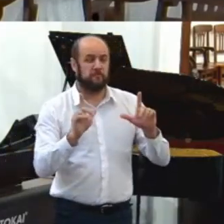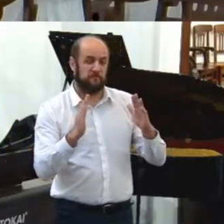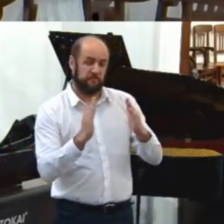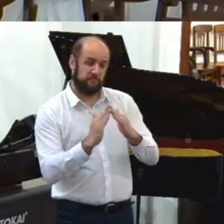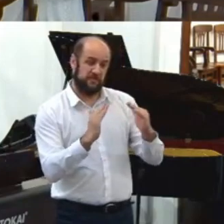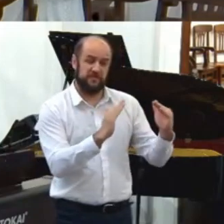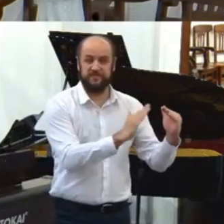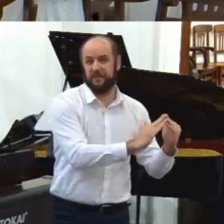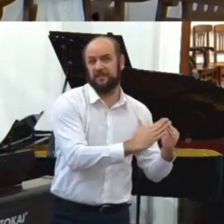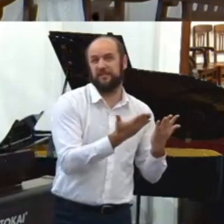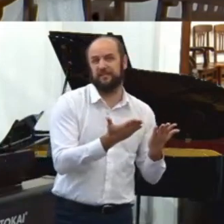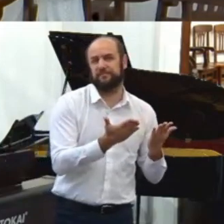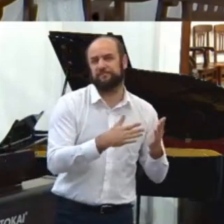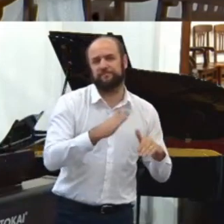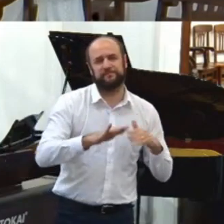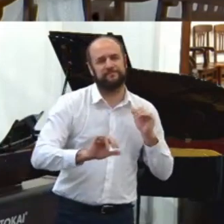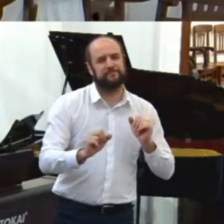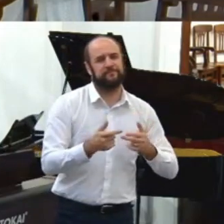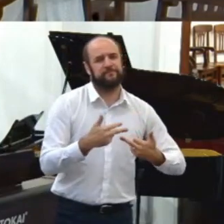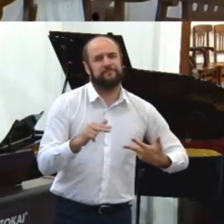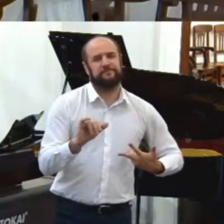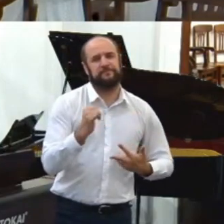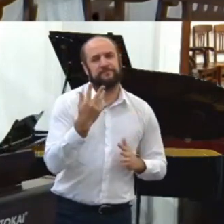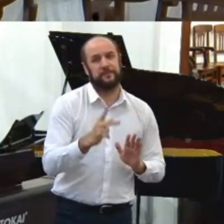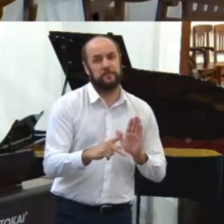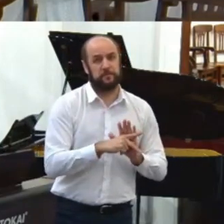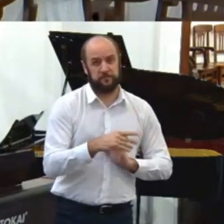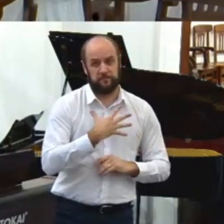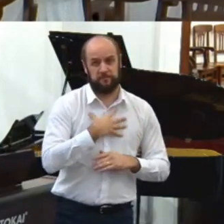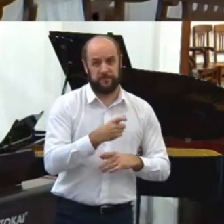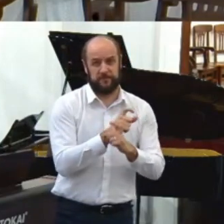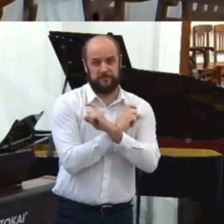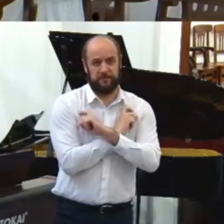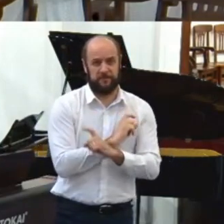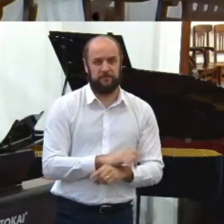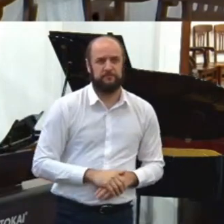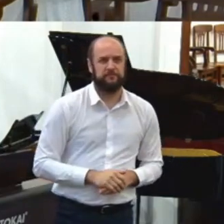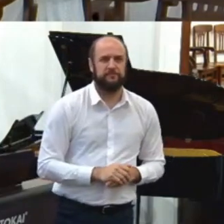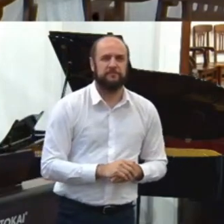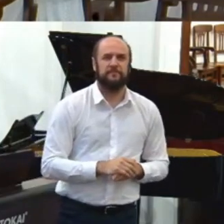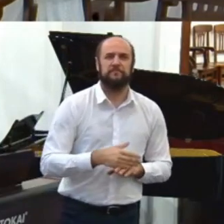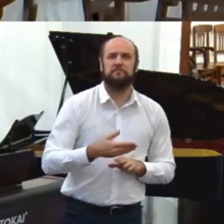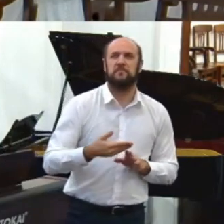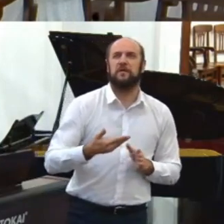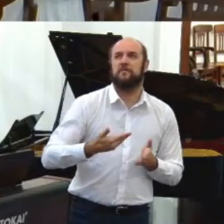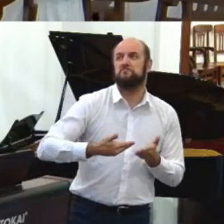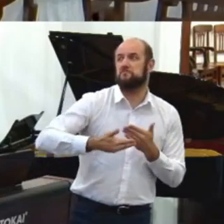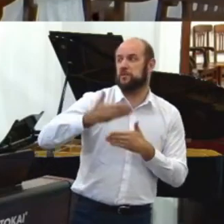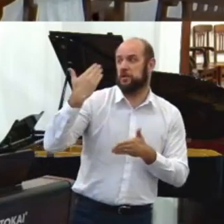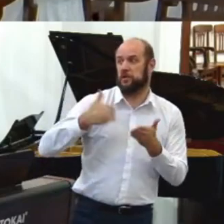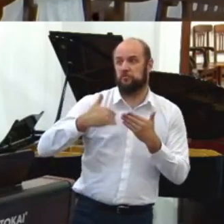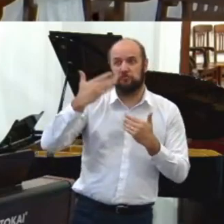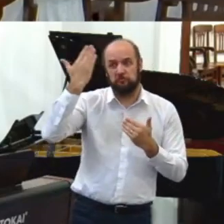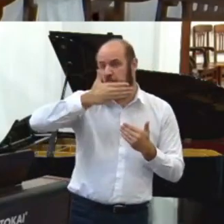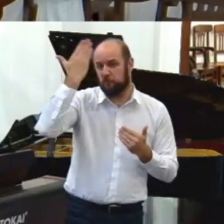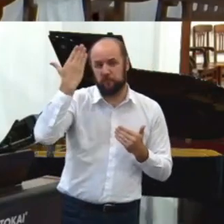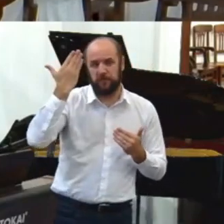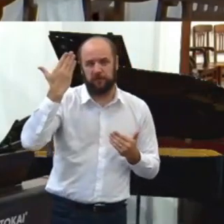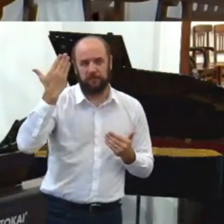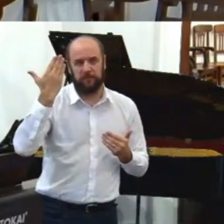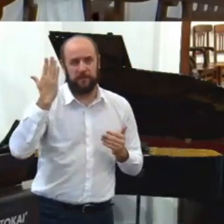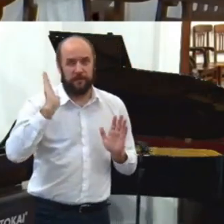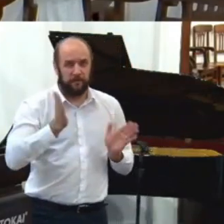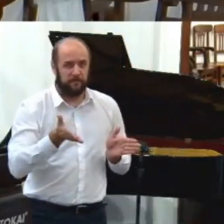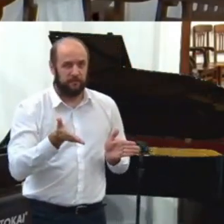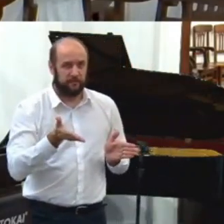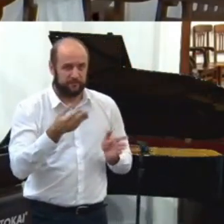situações como estas que nós vemos aqui, a própria filha de Faraó. O que tem por trás? O que nós não podemos ver num primeiro